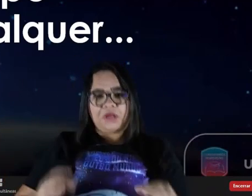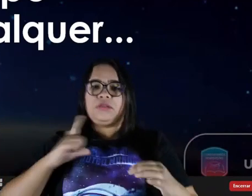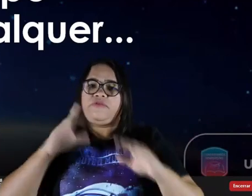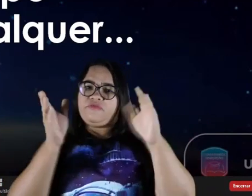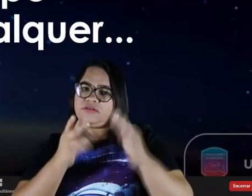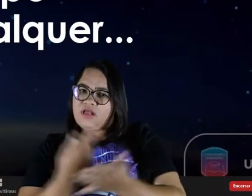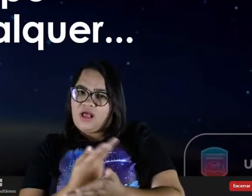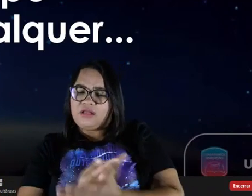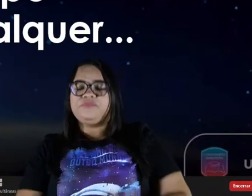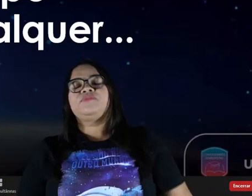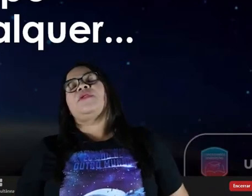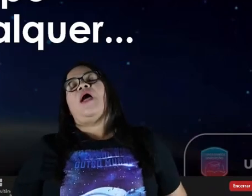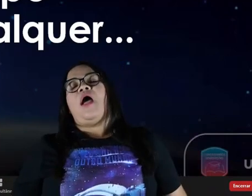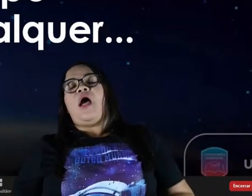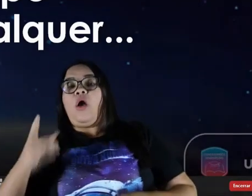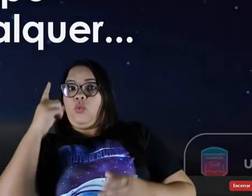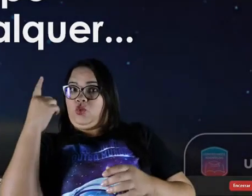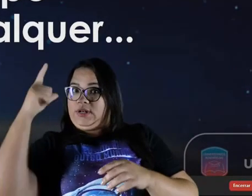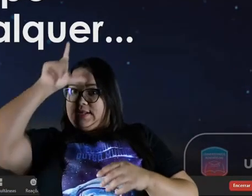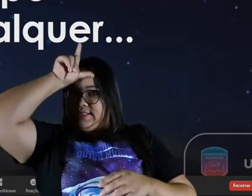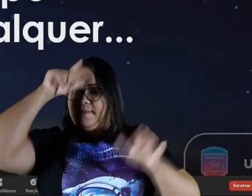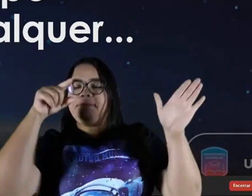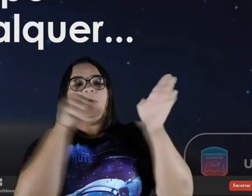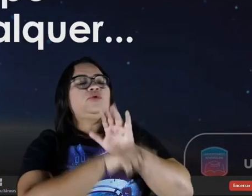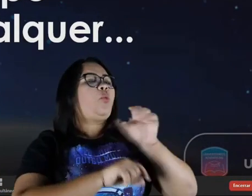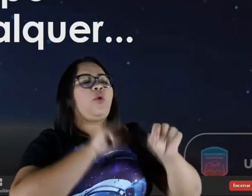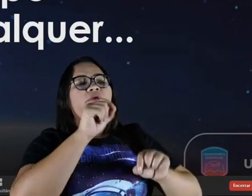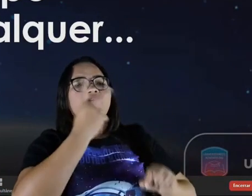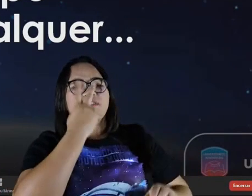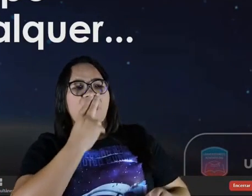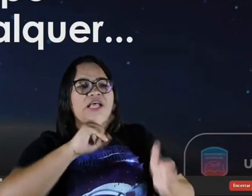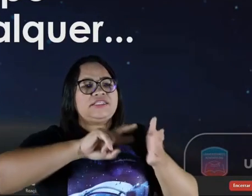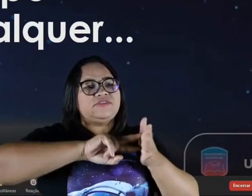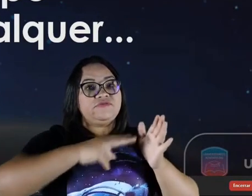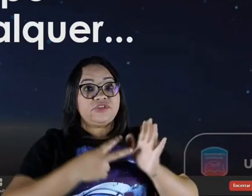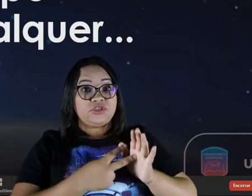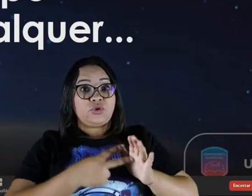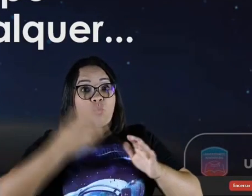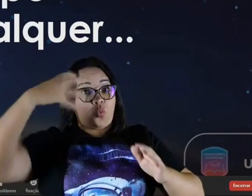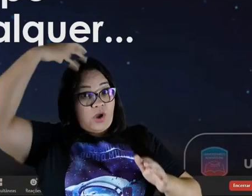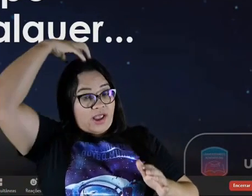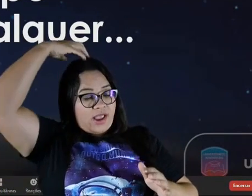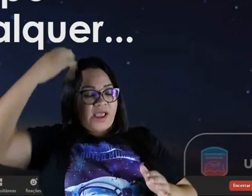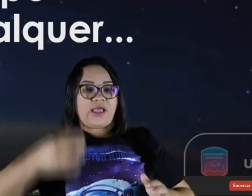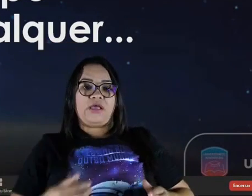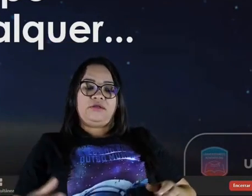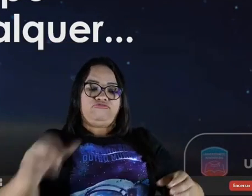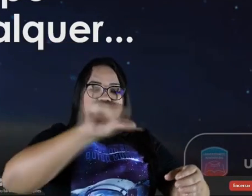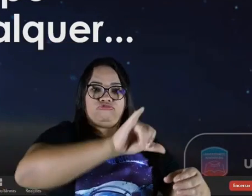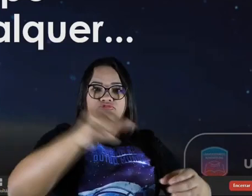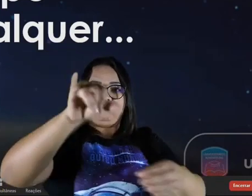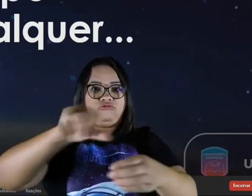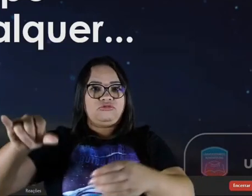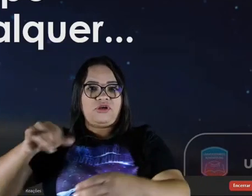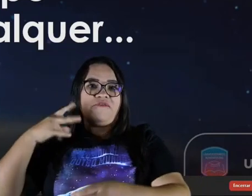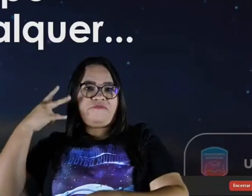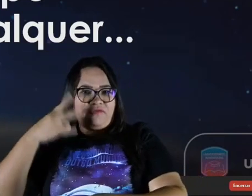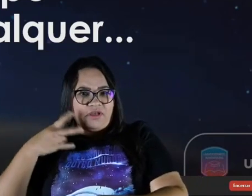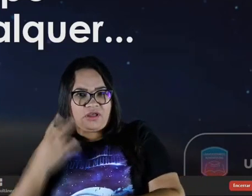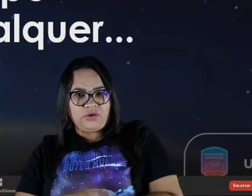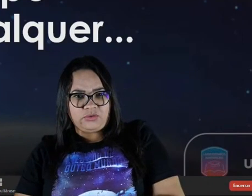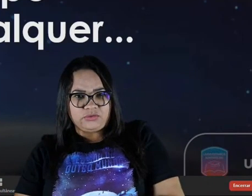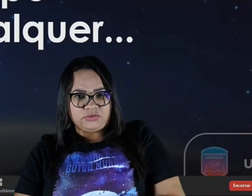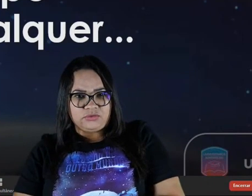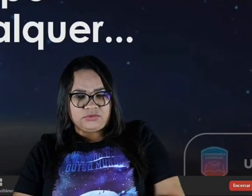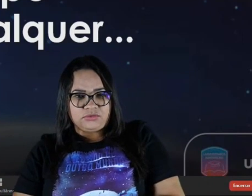atitude do rei em colocar vinho naqueles vasos e promover uma orgia com aquilo, uma festa com aquilo? A resposta foi: bom,